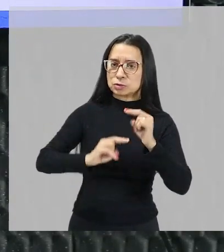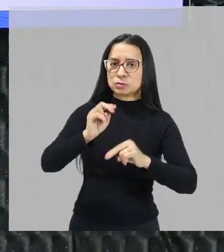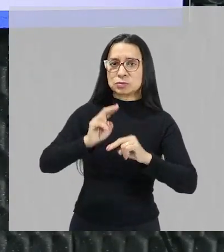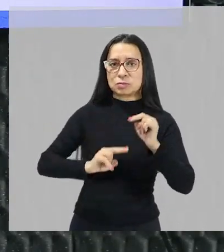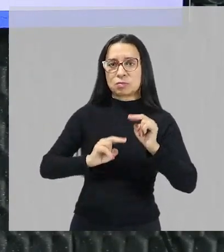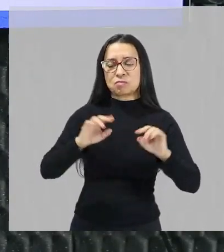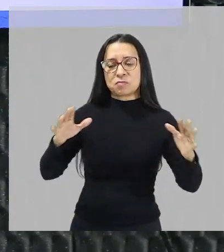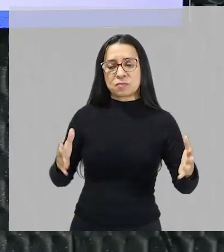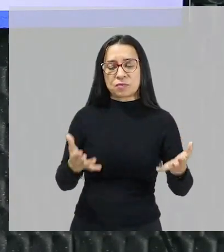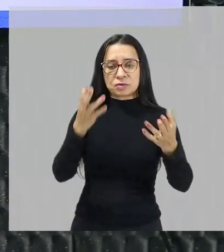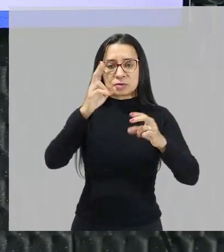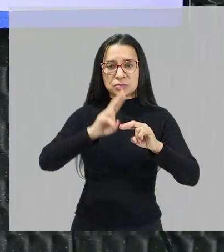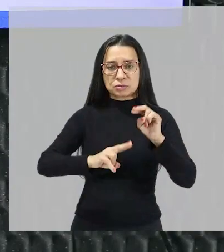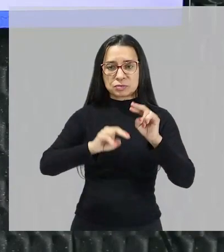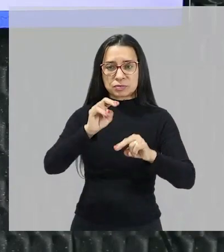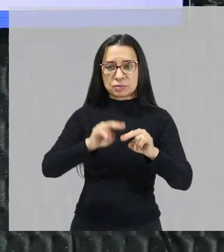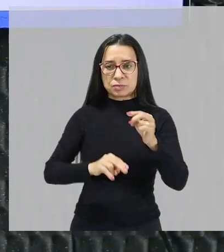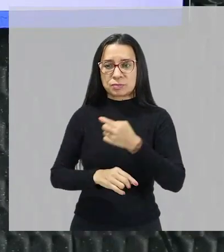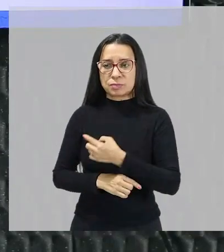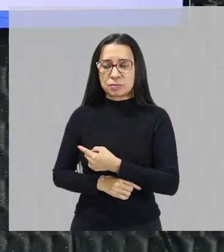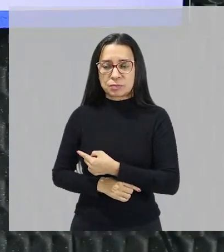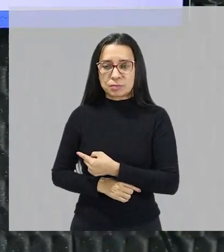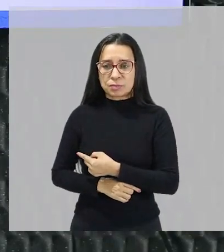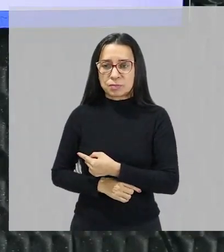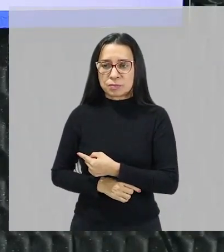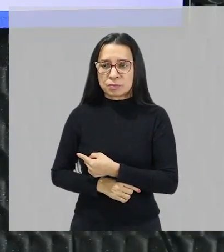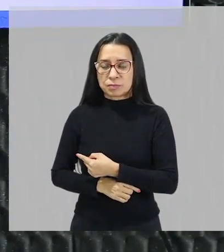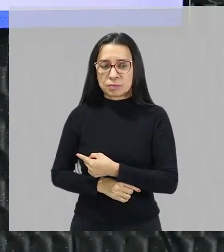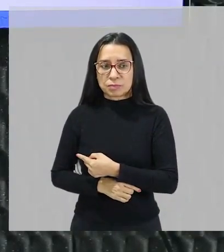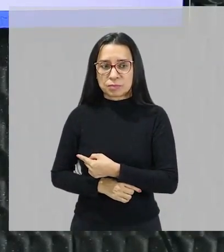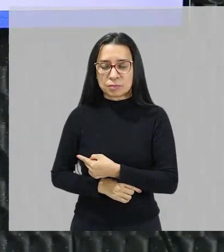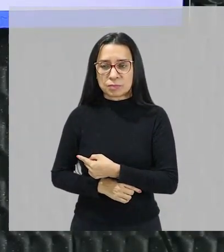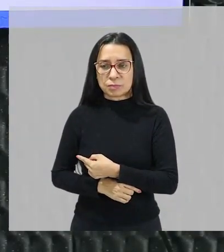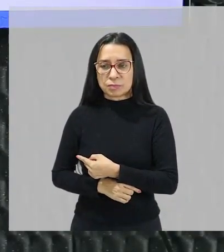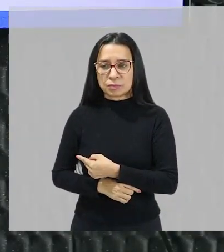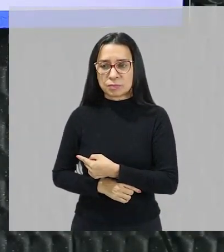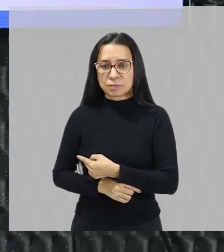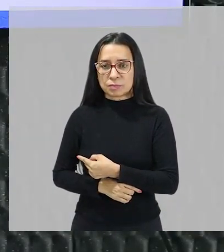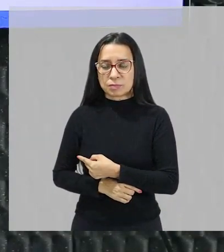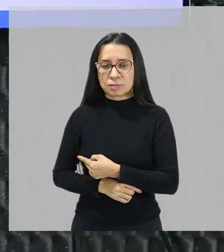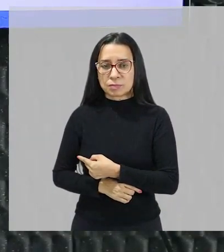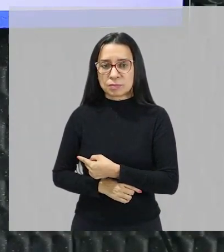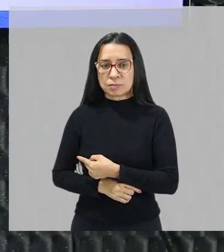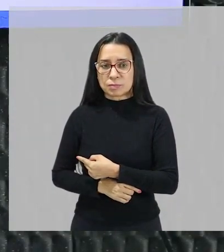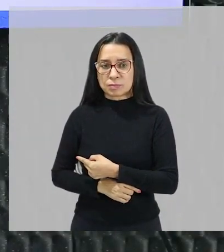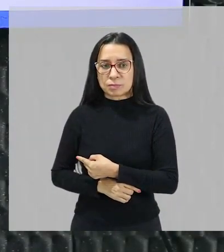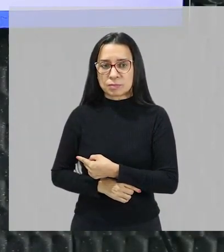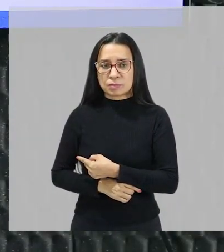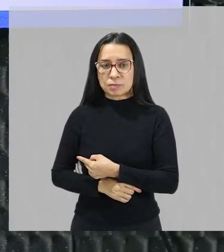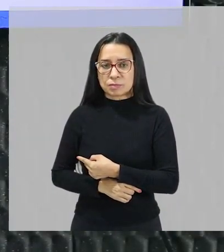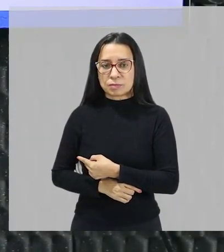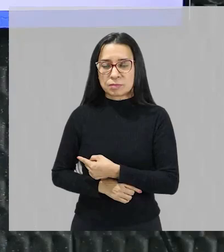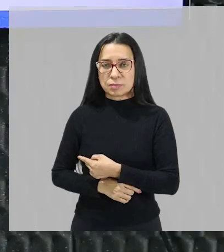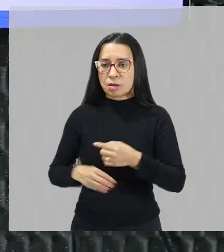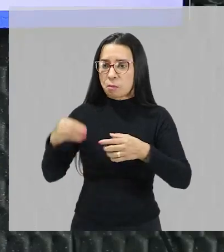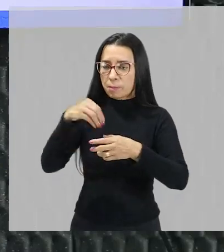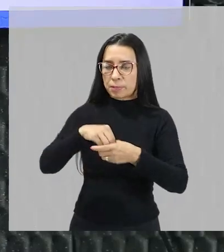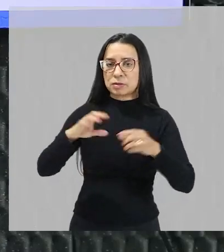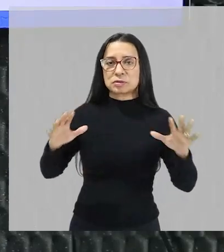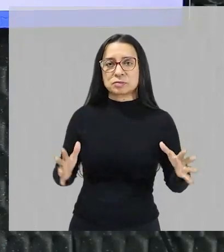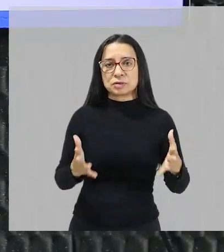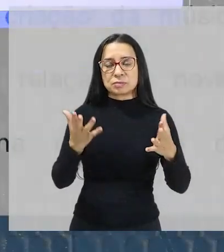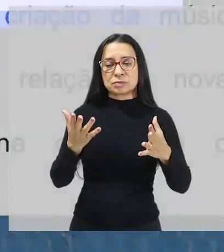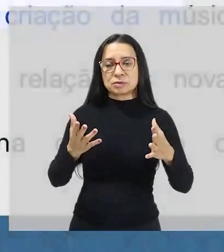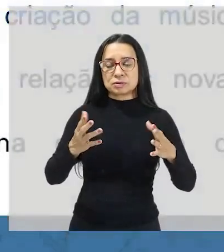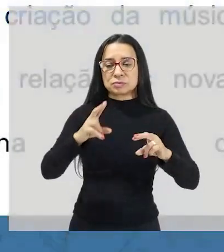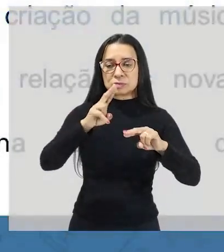do reggae, agora falar do Bumba Boi, né? Como o Bumba Boi, por exemplo, que inclui o Bumba Boi, parte da celebração, né, do São João, das